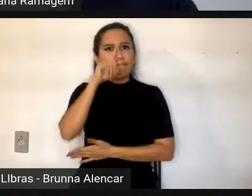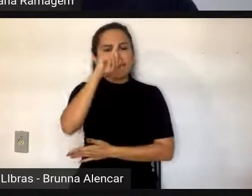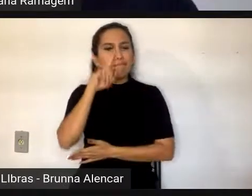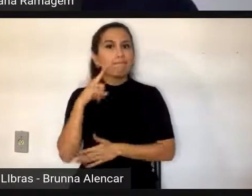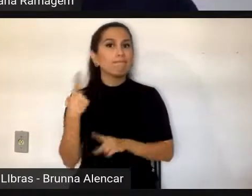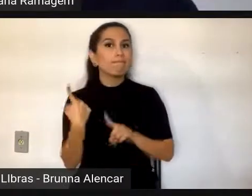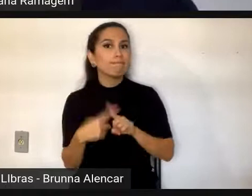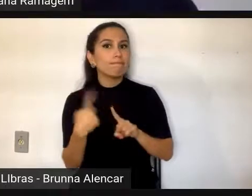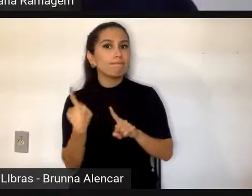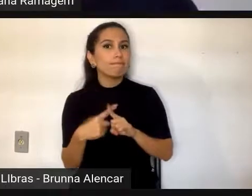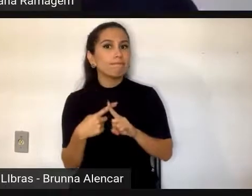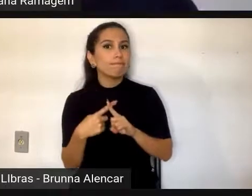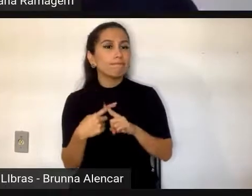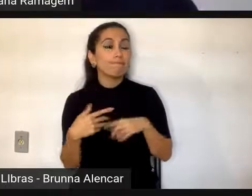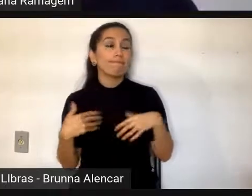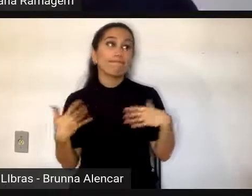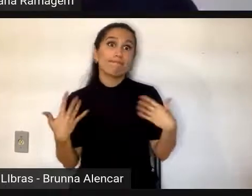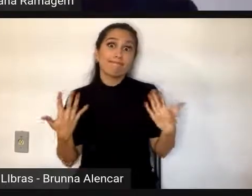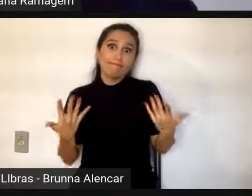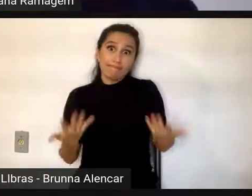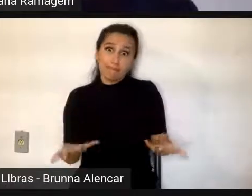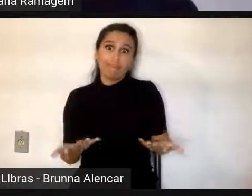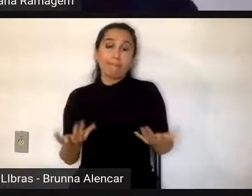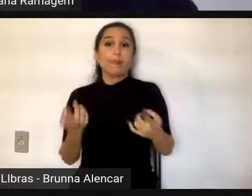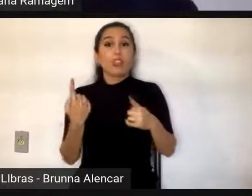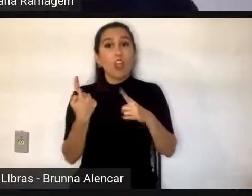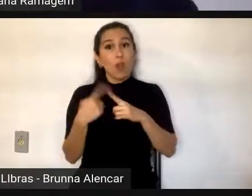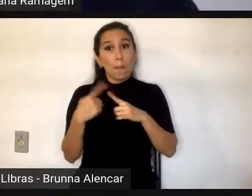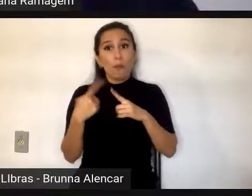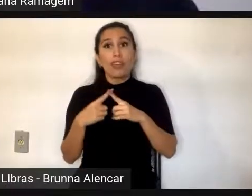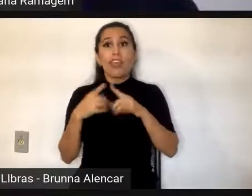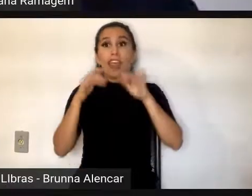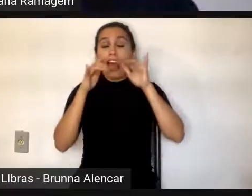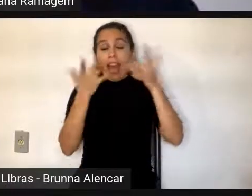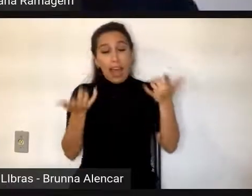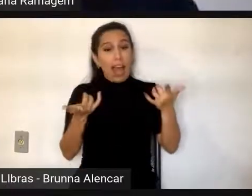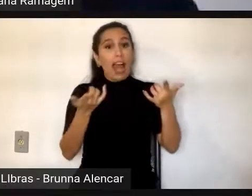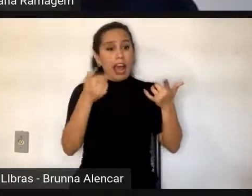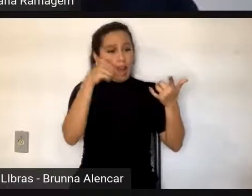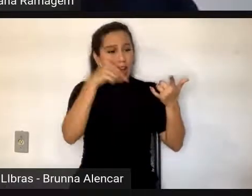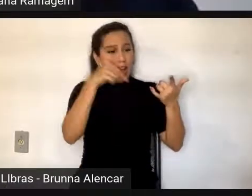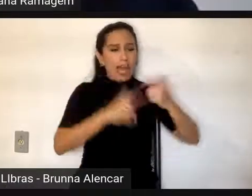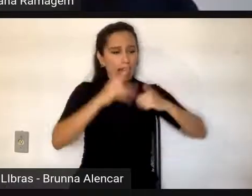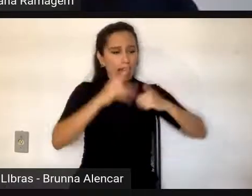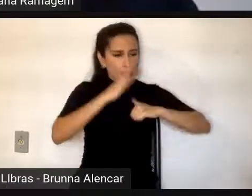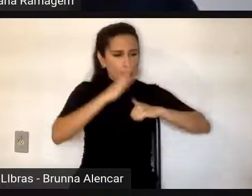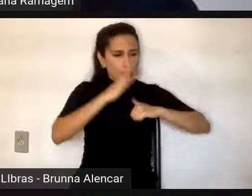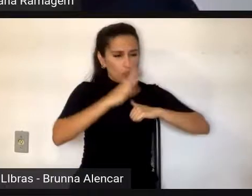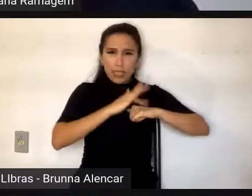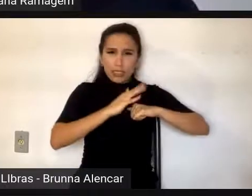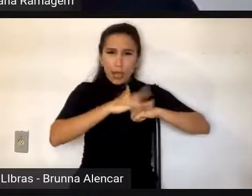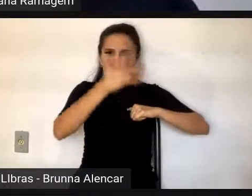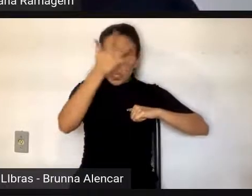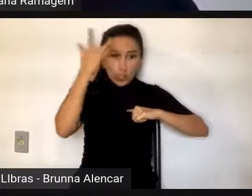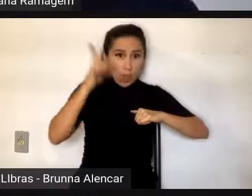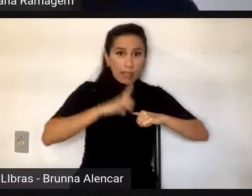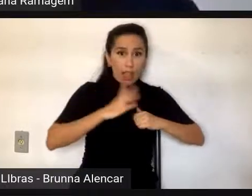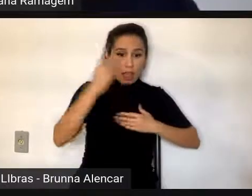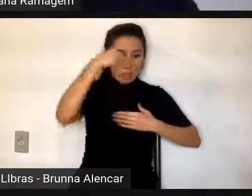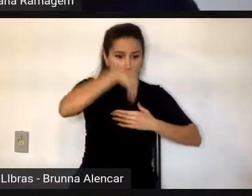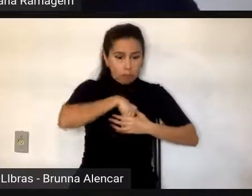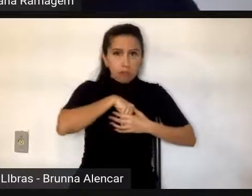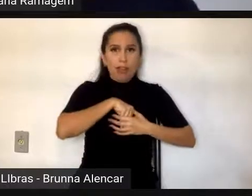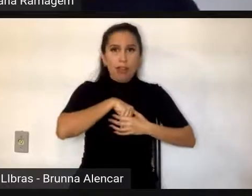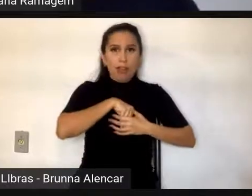causa da inflamação gerada por essas doenças, né? E aí a gente retoma. Você ter uma